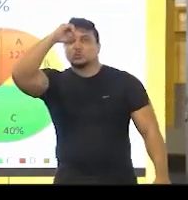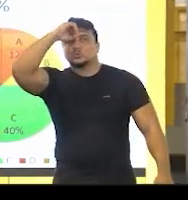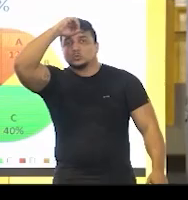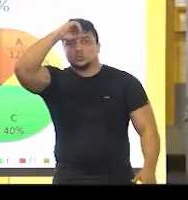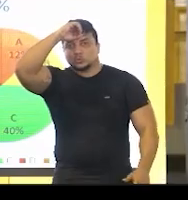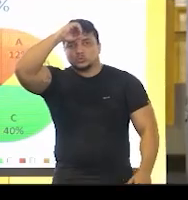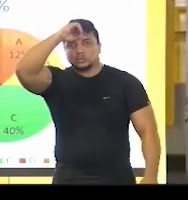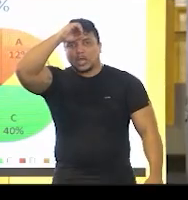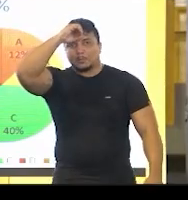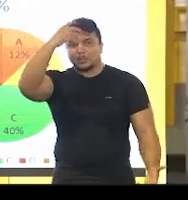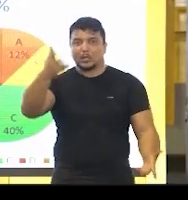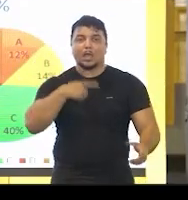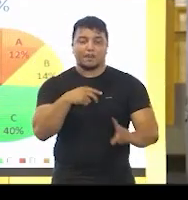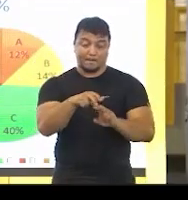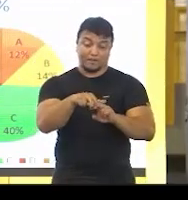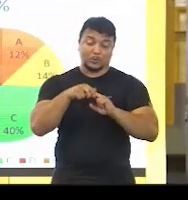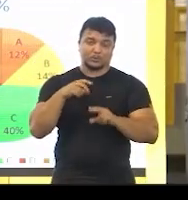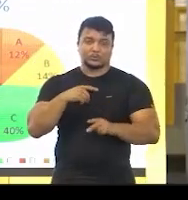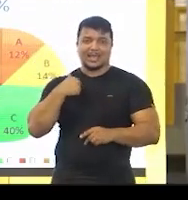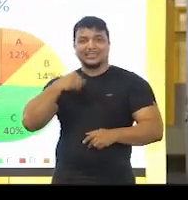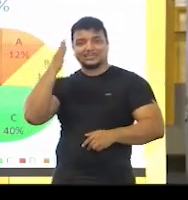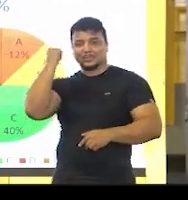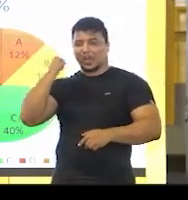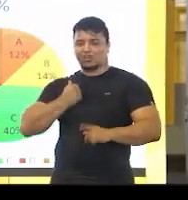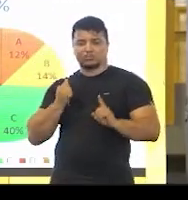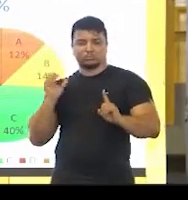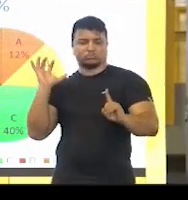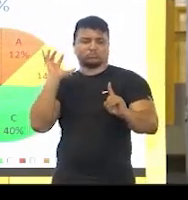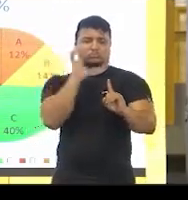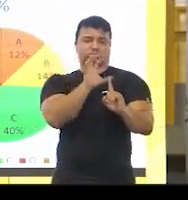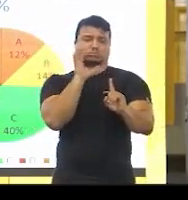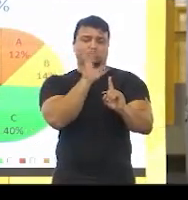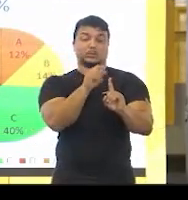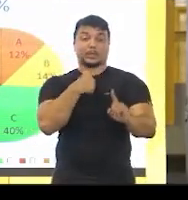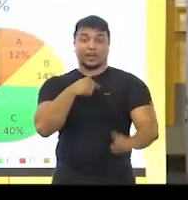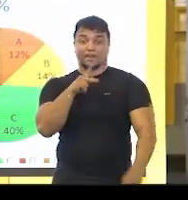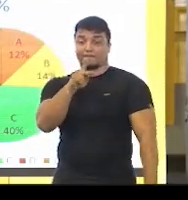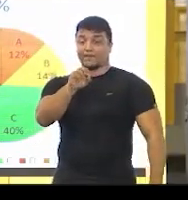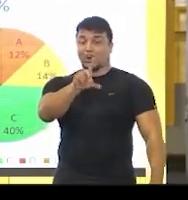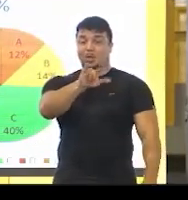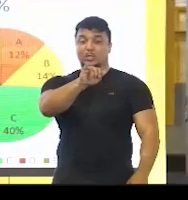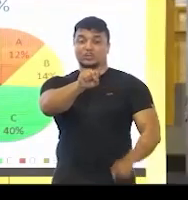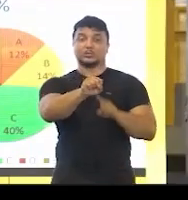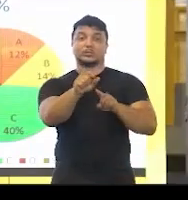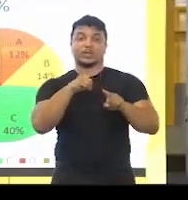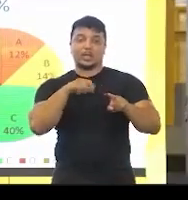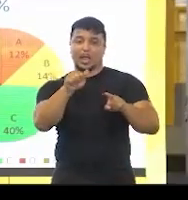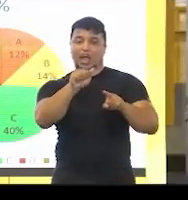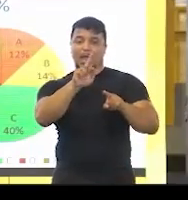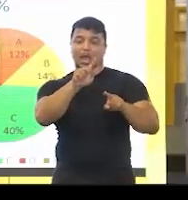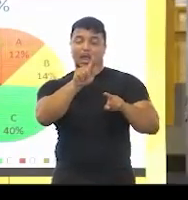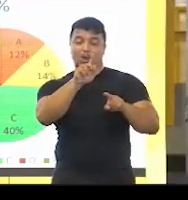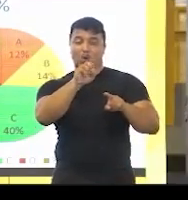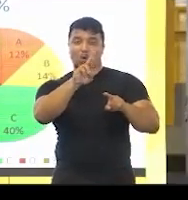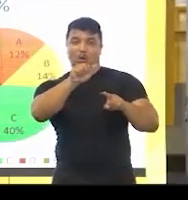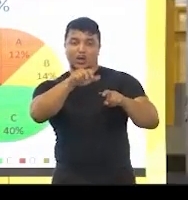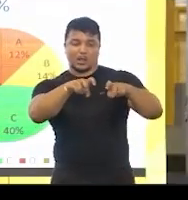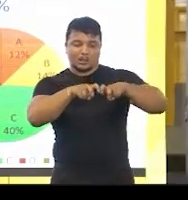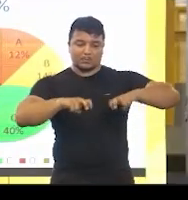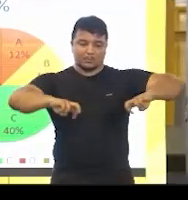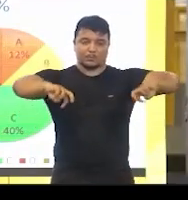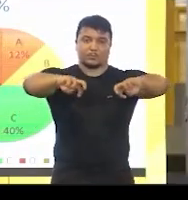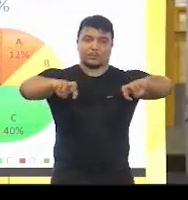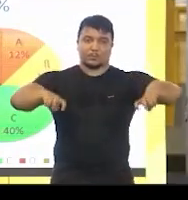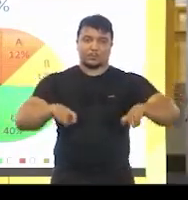sabia falar bem. Então ele está dizendo assim, ó, quando você tem a polis, você tem a ágora, que é o lugar